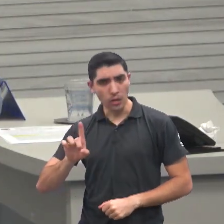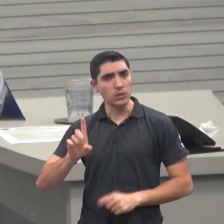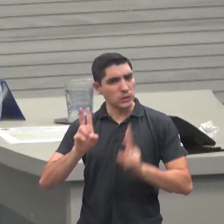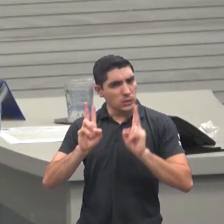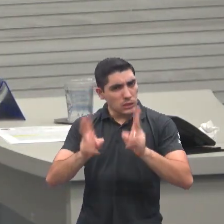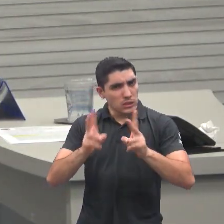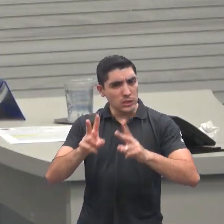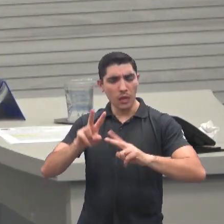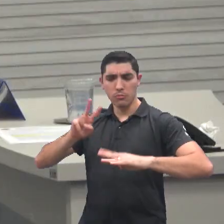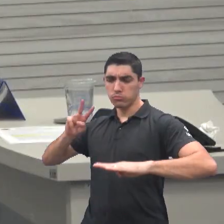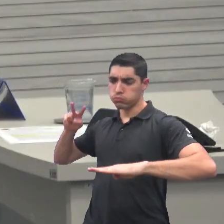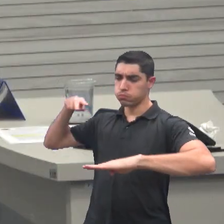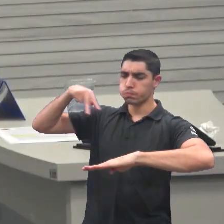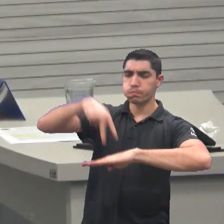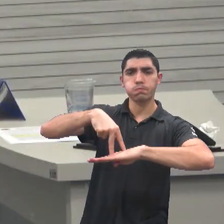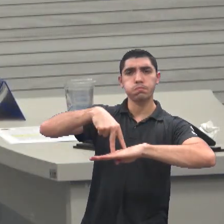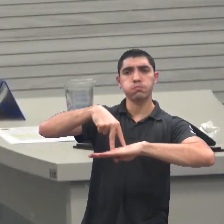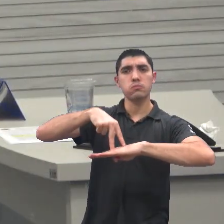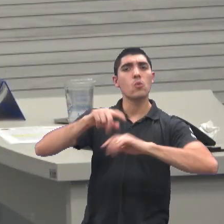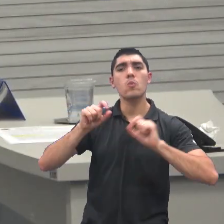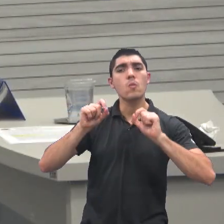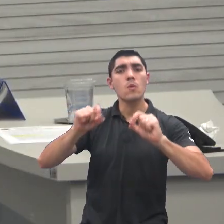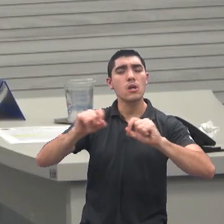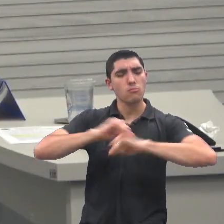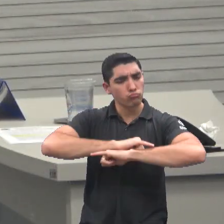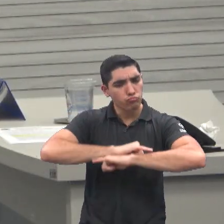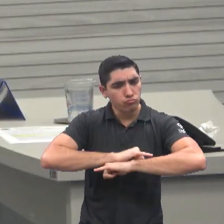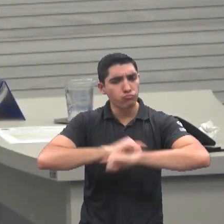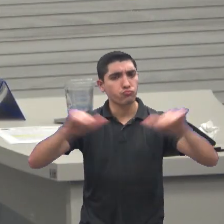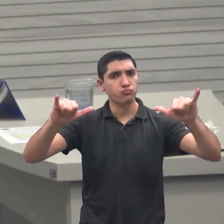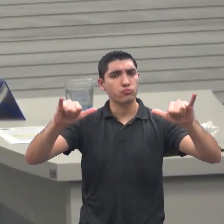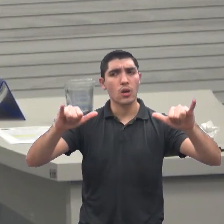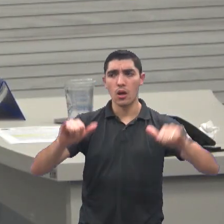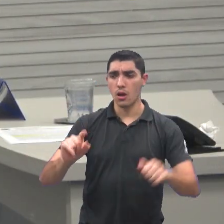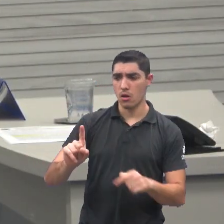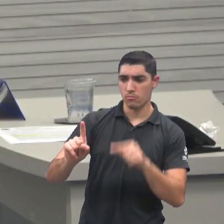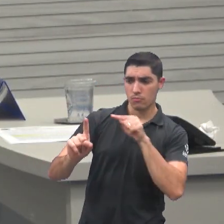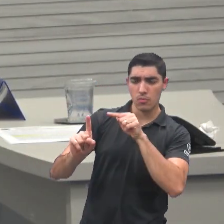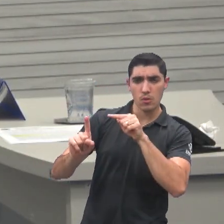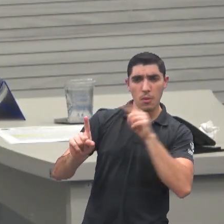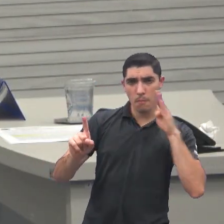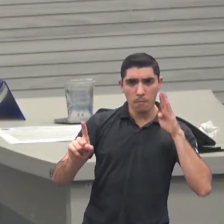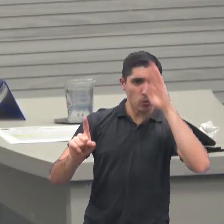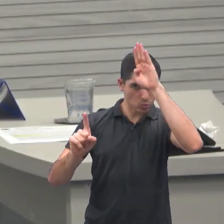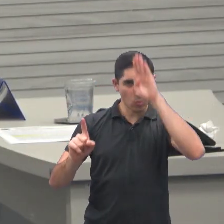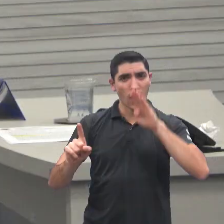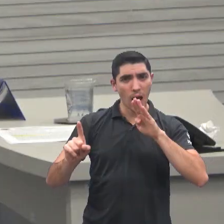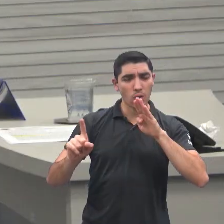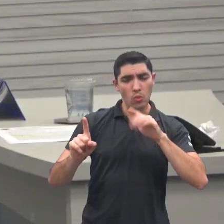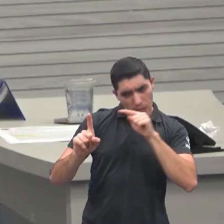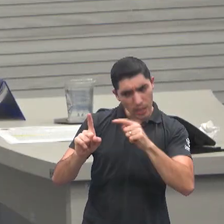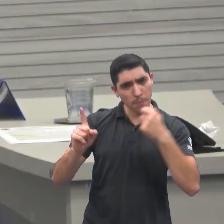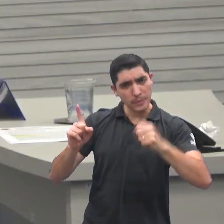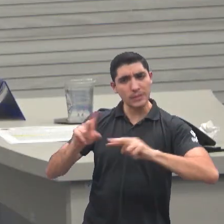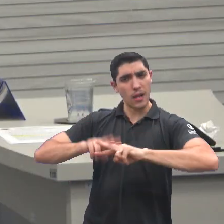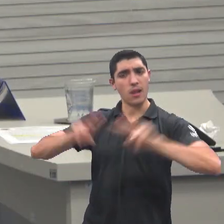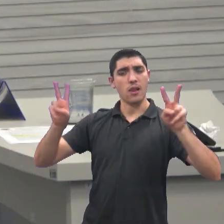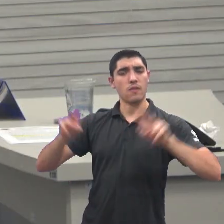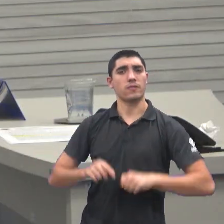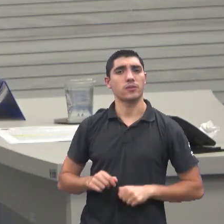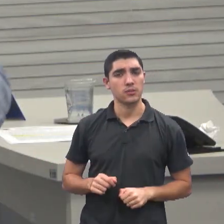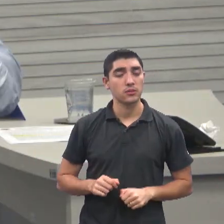da liberdade política do nosso ex-presidente. E dizer que os vereadores do PL dessa